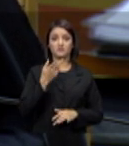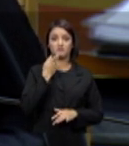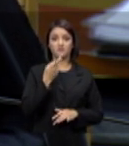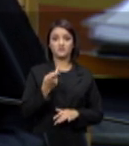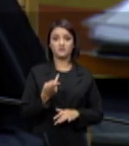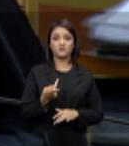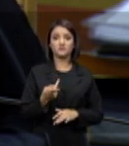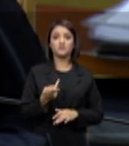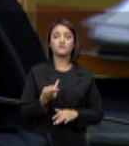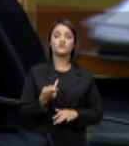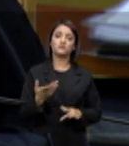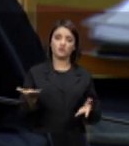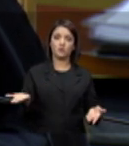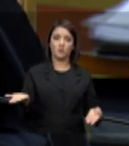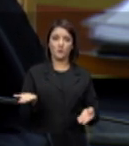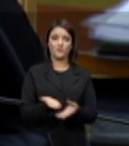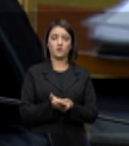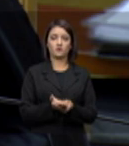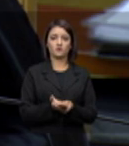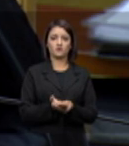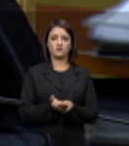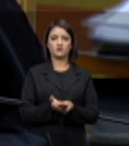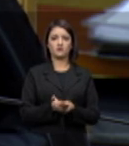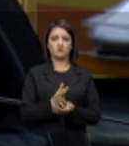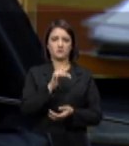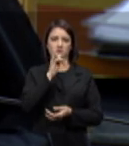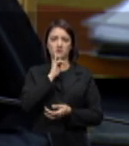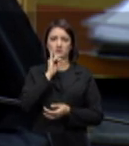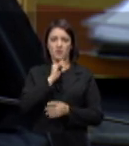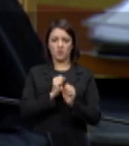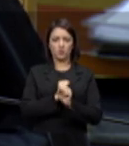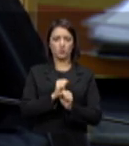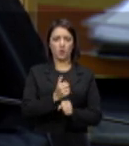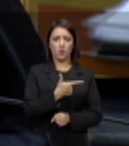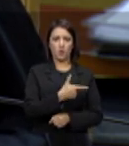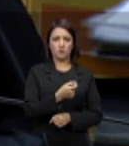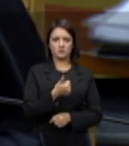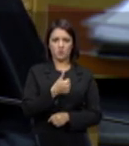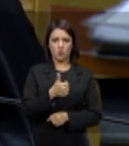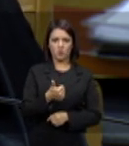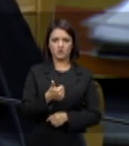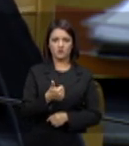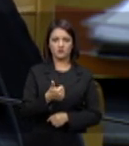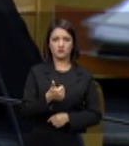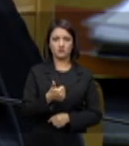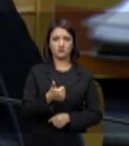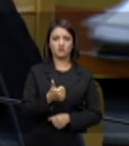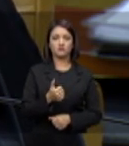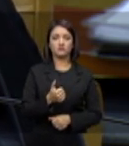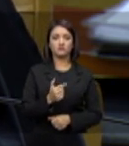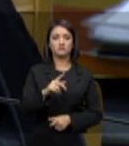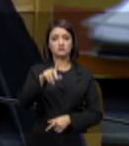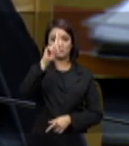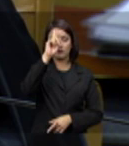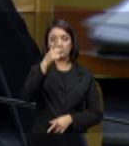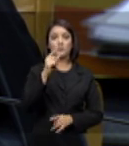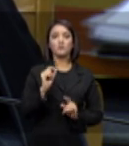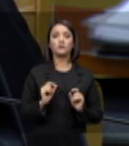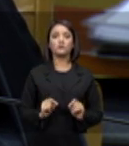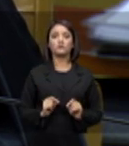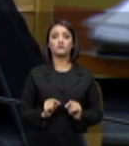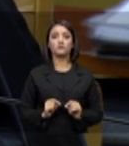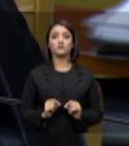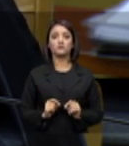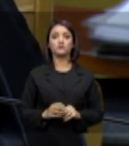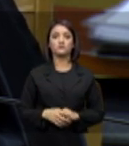brom versus lata de 2011 o que que se determina ao fim e